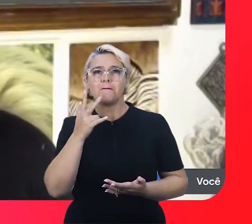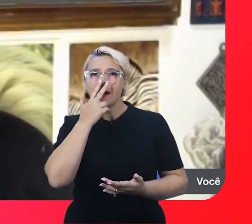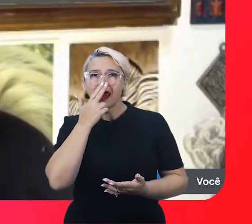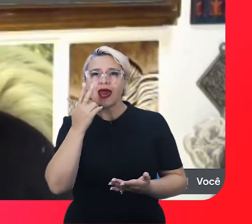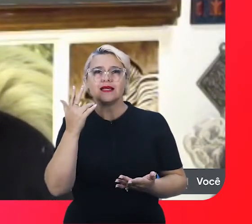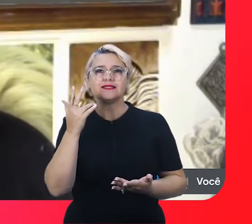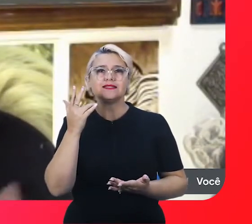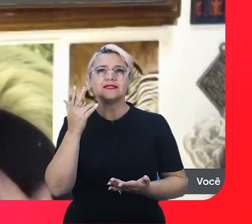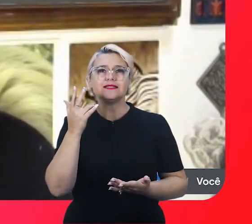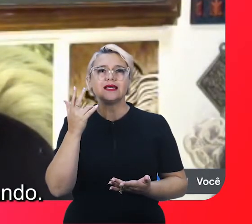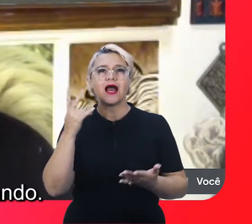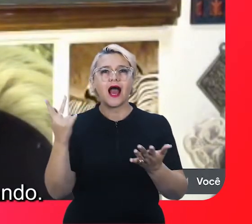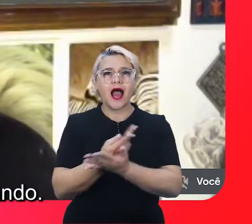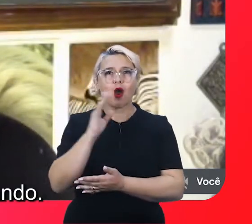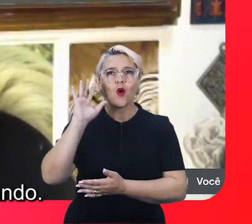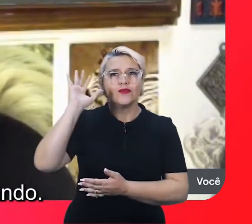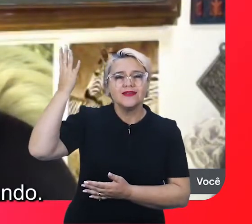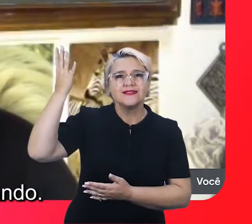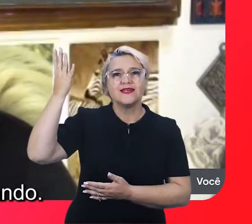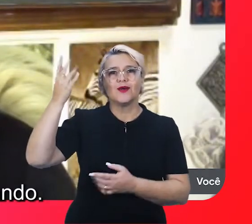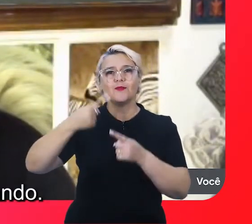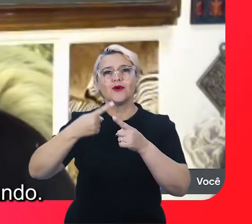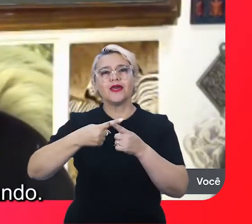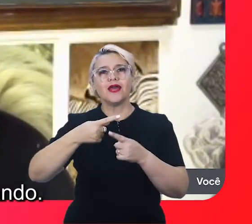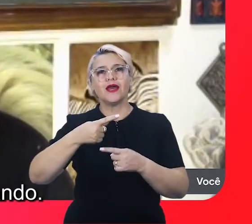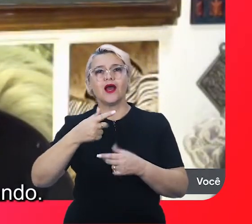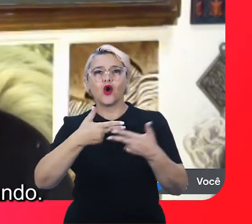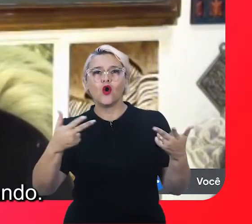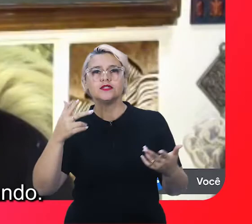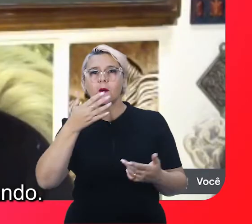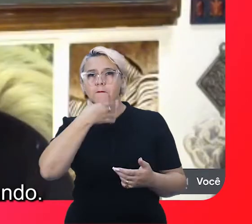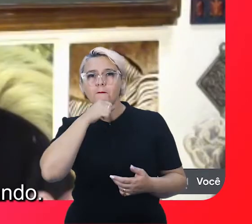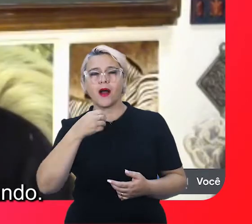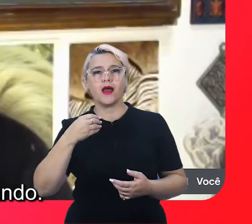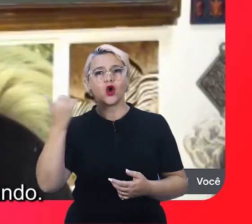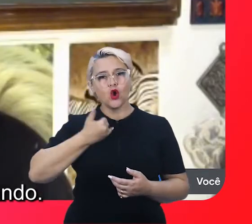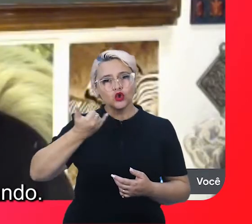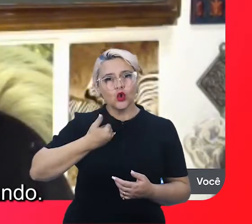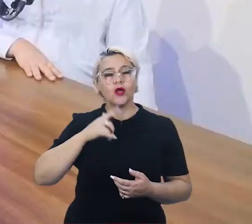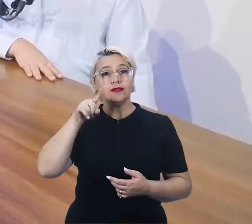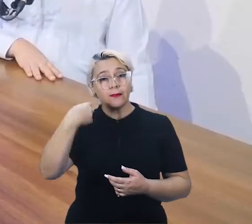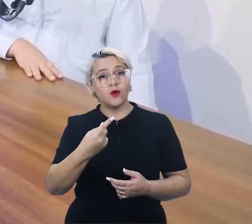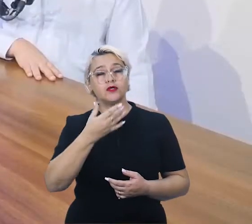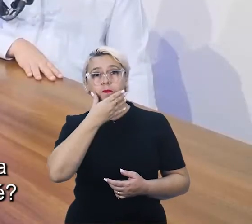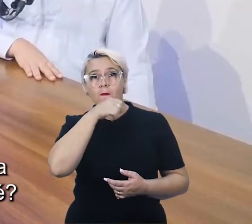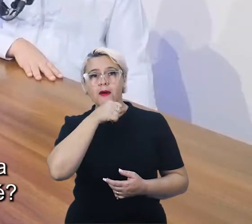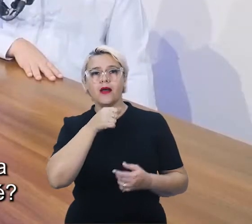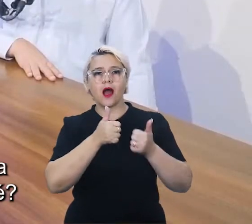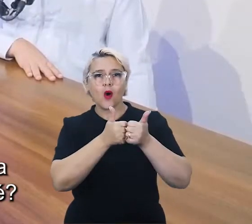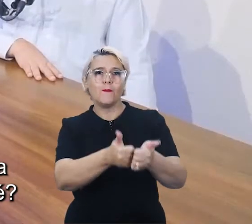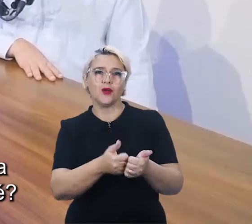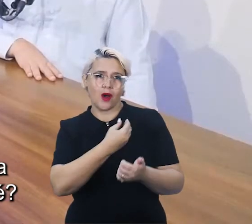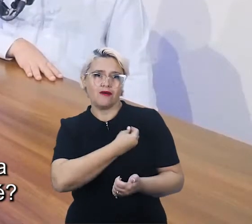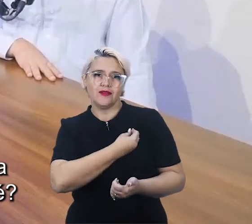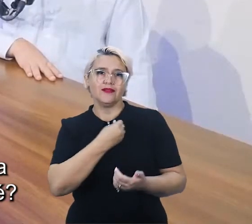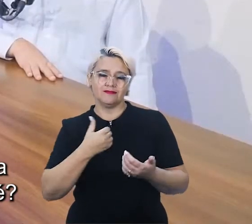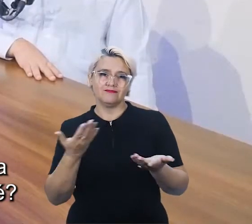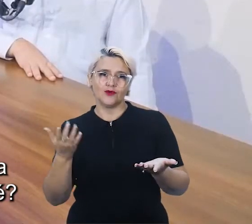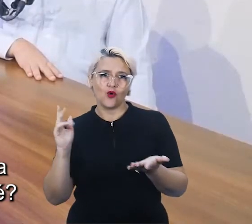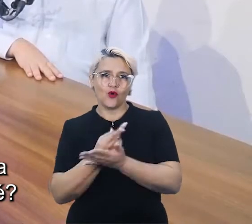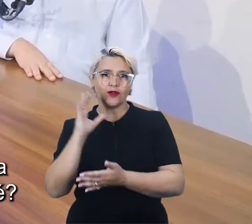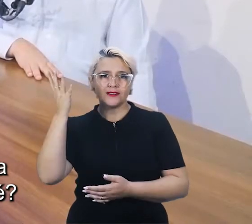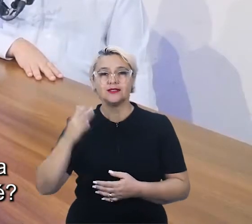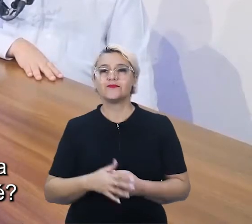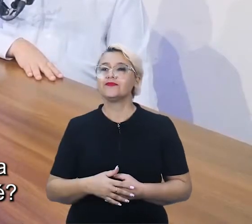contada pelas coisas que meu pai vivia e me contava, e que depois eu fui vivendo e ele acompanhando, né? Uhum. Ô, Você que é Cláudia,